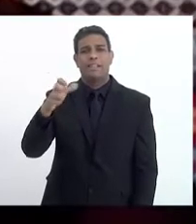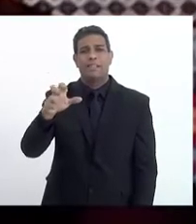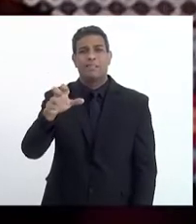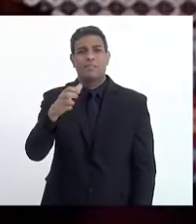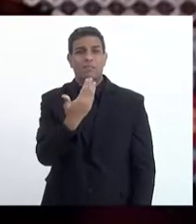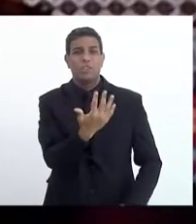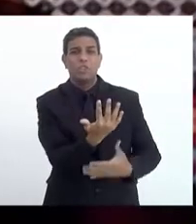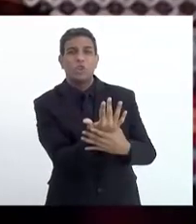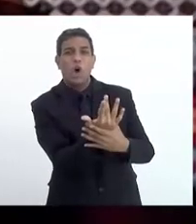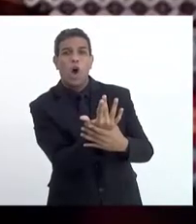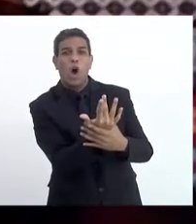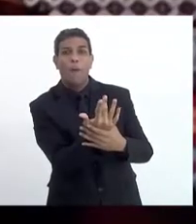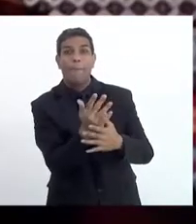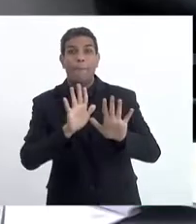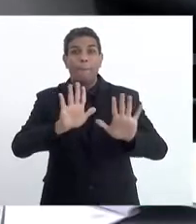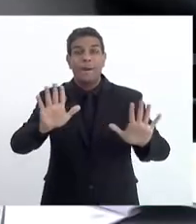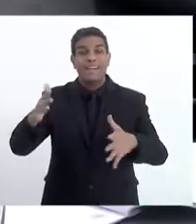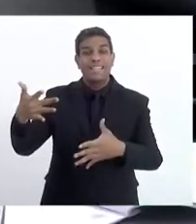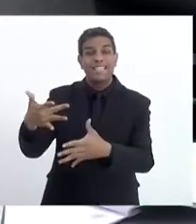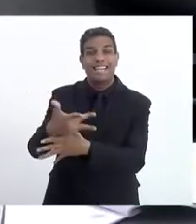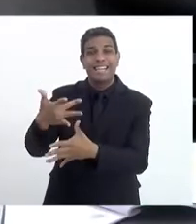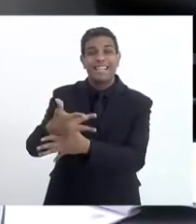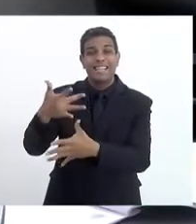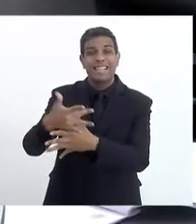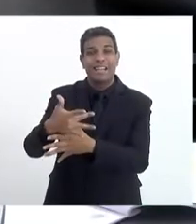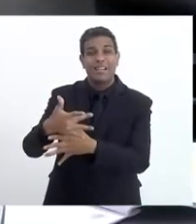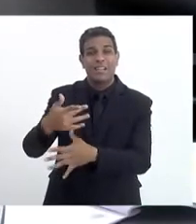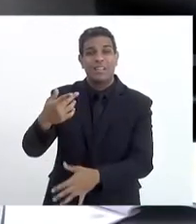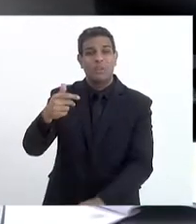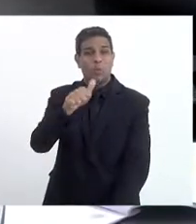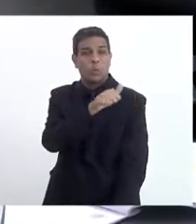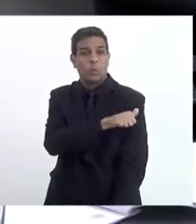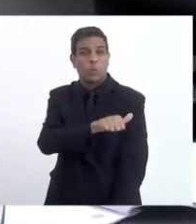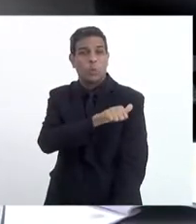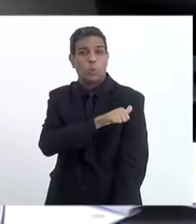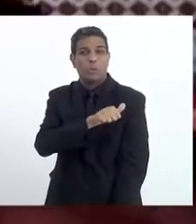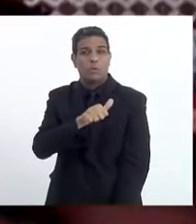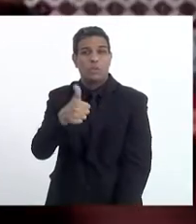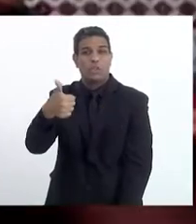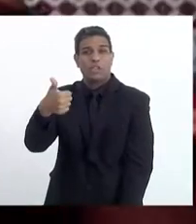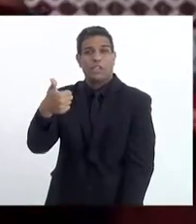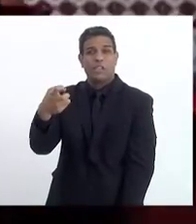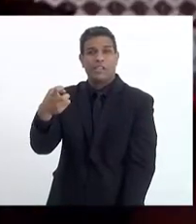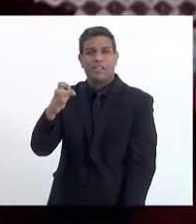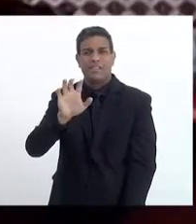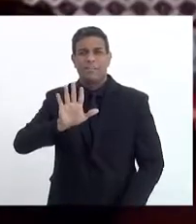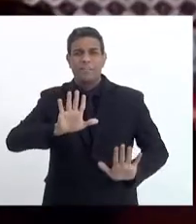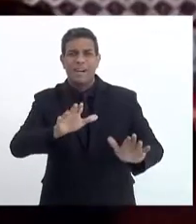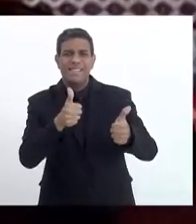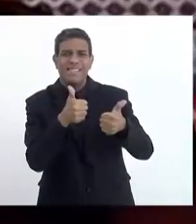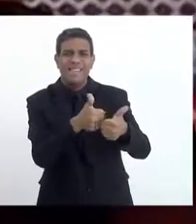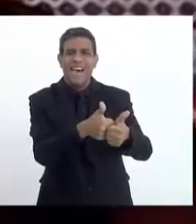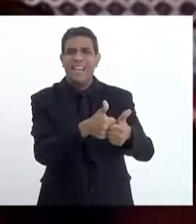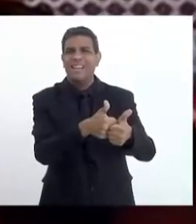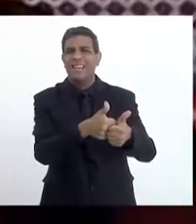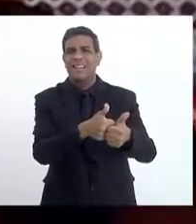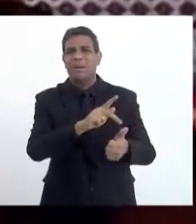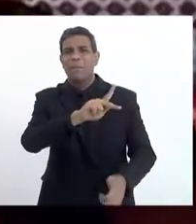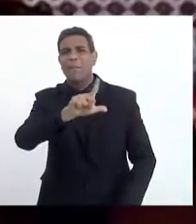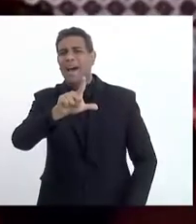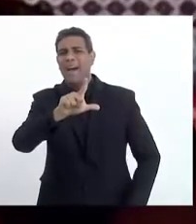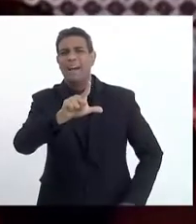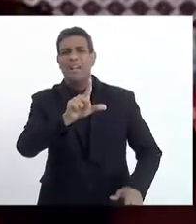de Caxias, não, falei na cidade. De Caxias já está em 12, por exemplo. Pois é, ele não cumpre mais, né, o